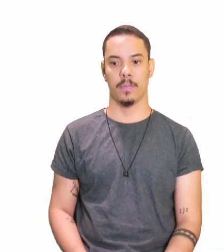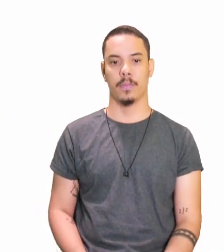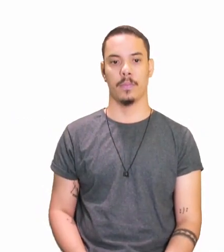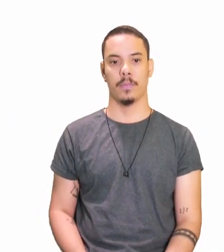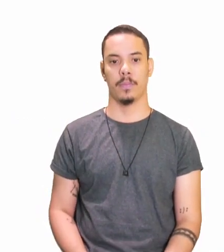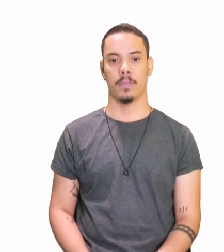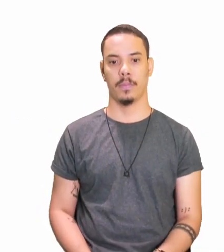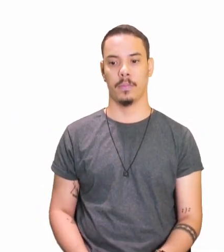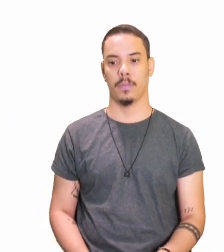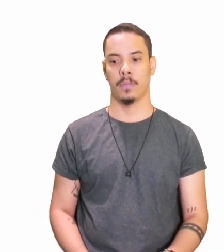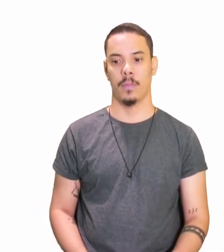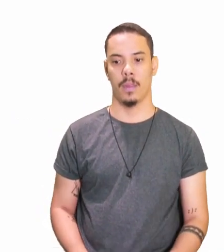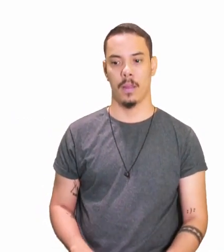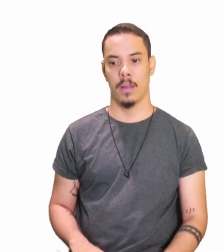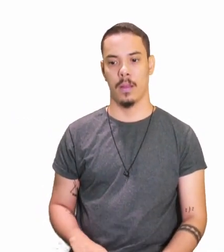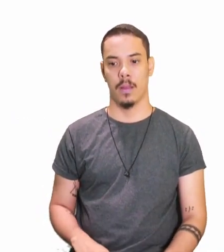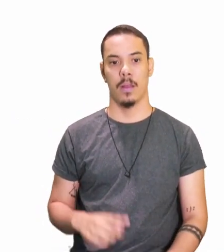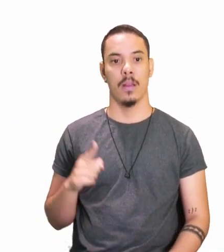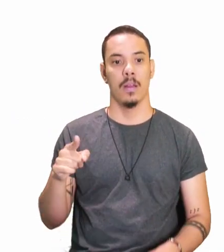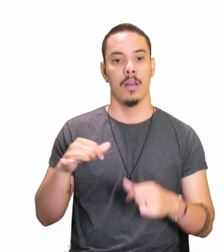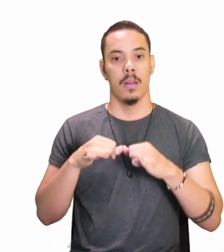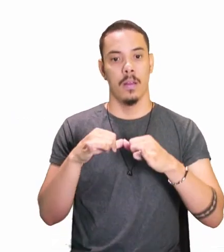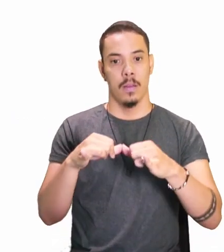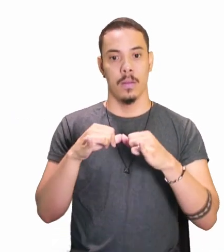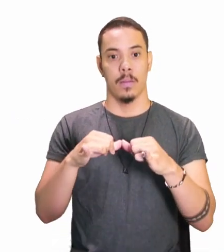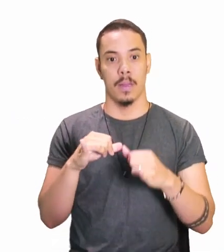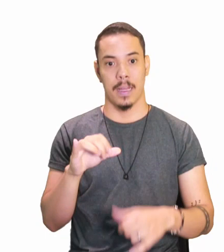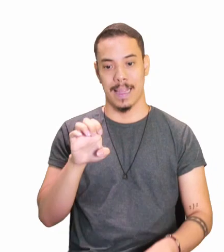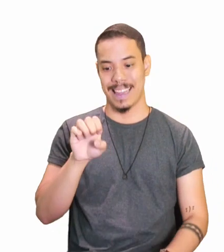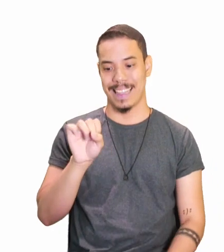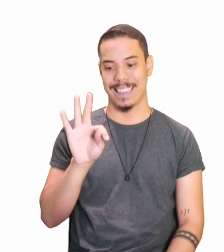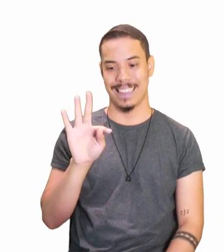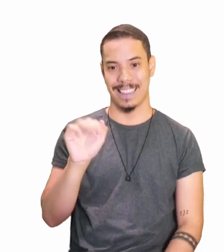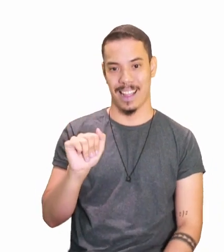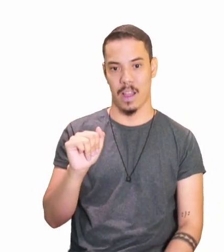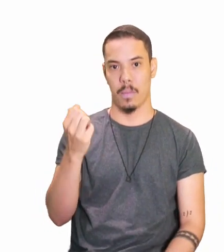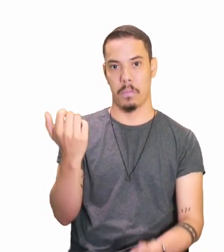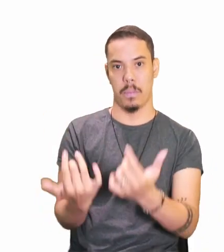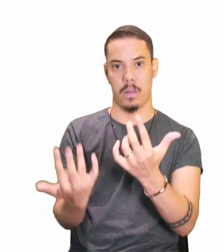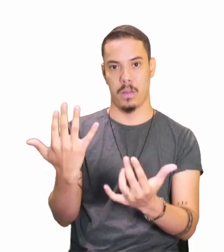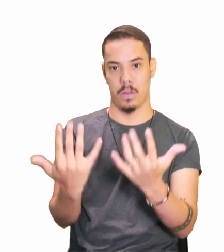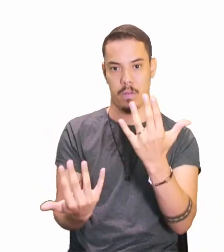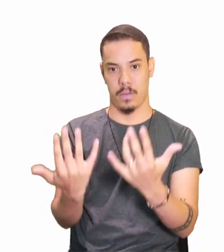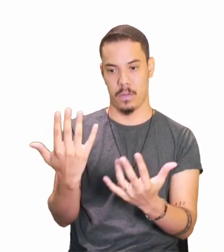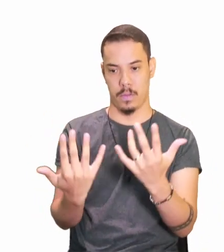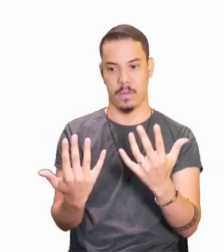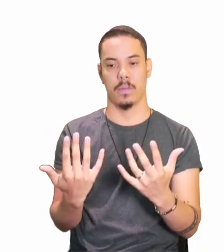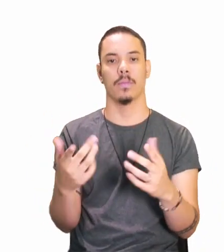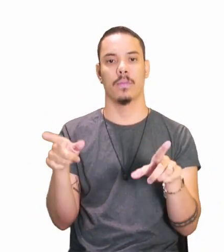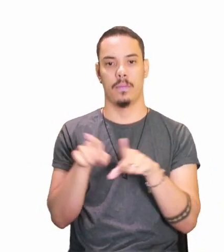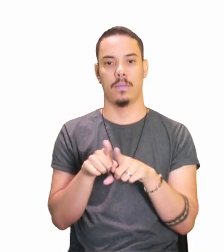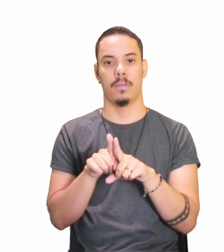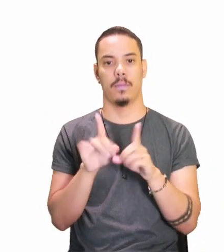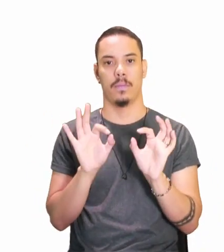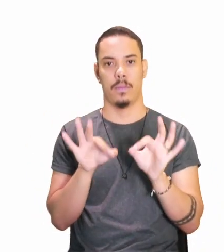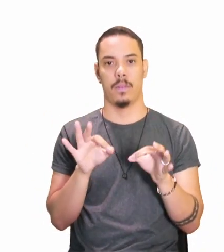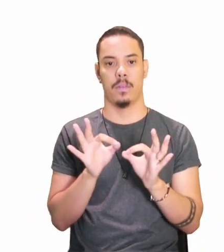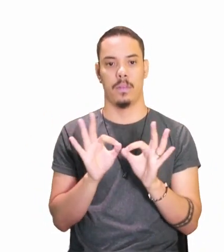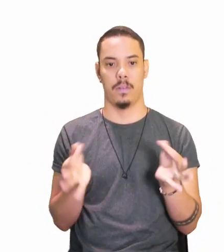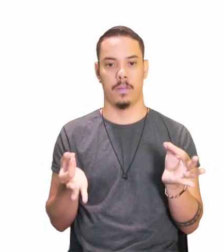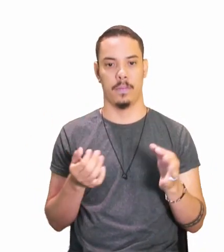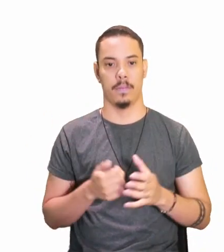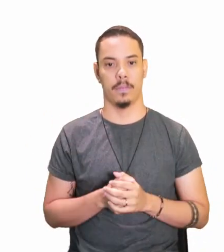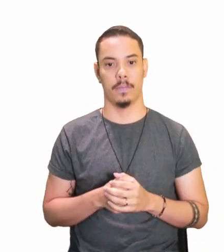locução verbal, ó. O supermercado está pegando fogo. Está pegando é uma locução verbal. Beleza? Período simples.